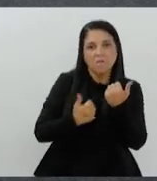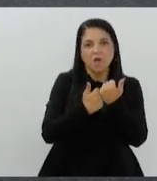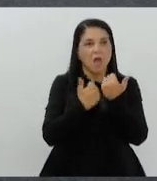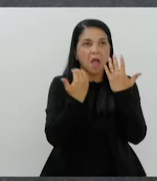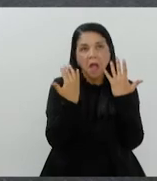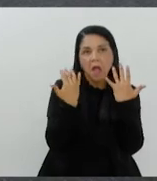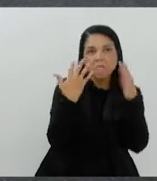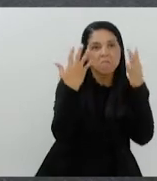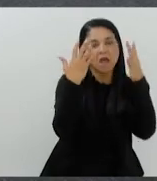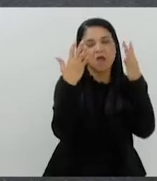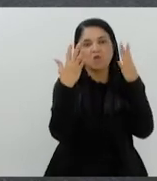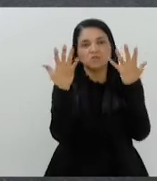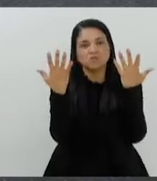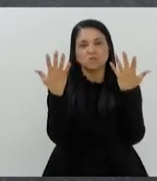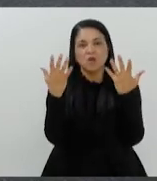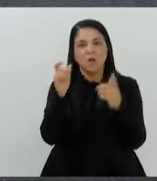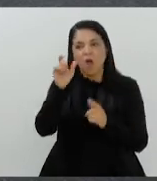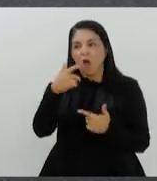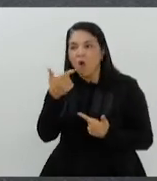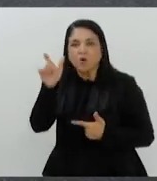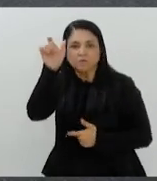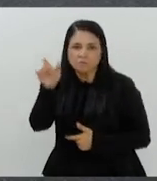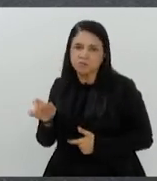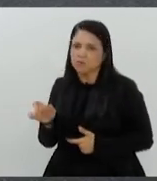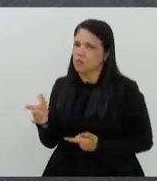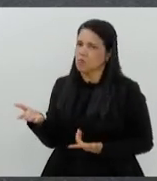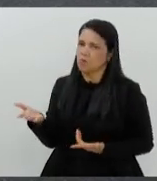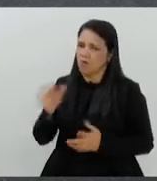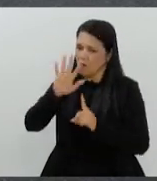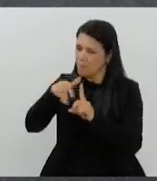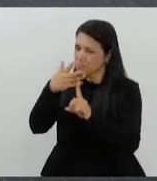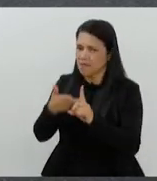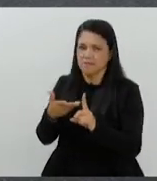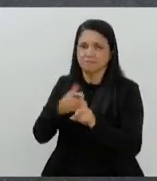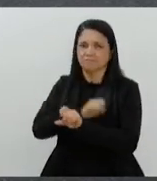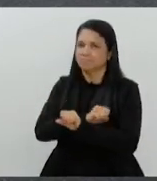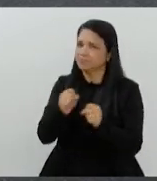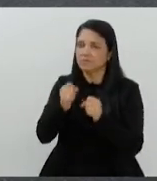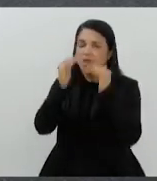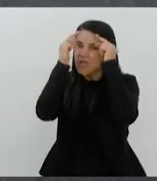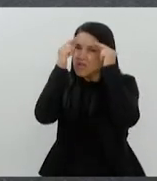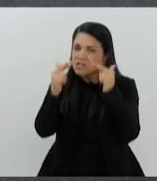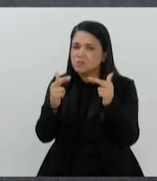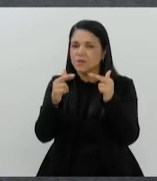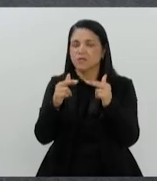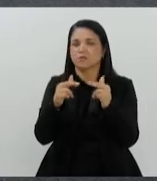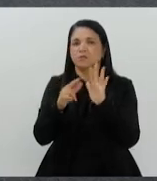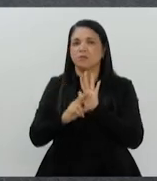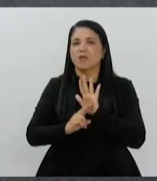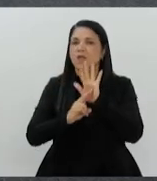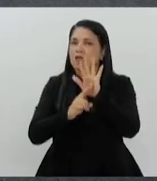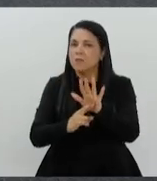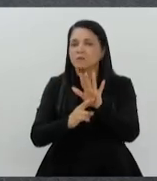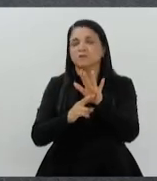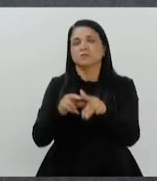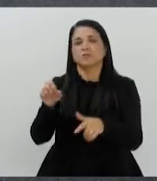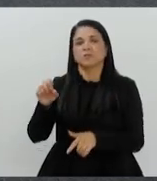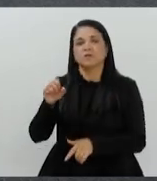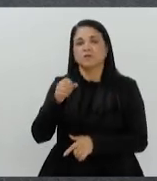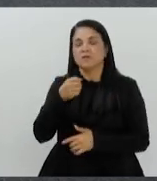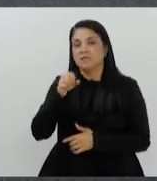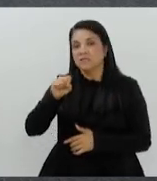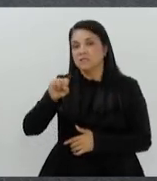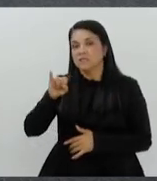aplauso mais forte a uma determinada personalidade, mas com todo respeito ao que representou Silvio Santos, o papel